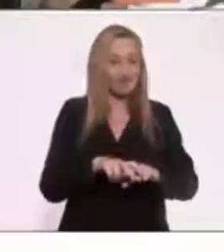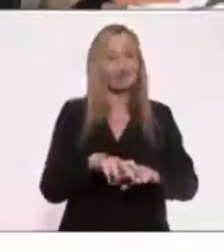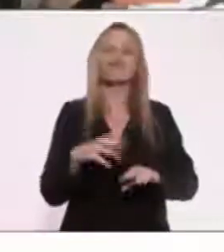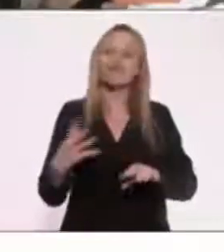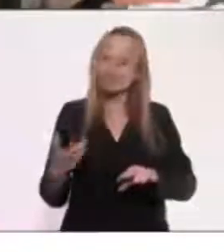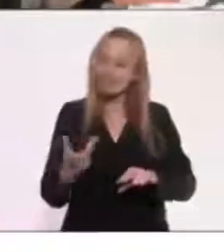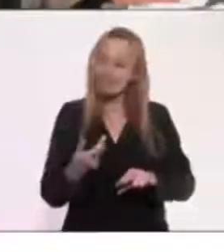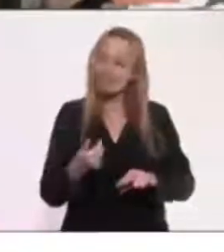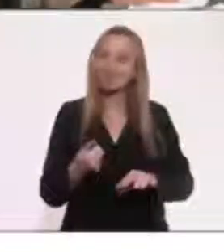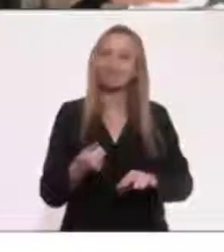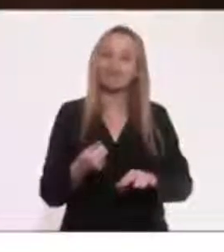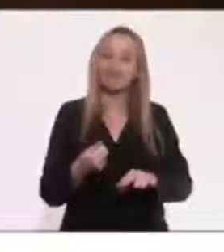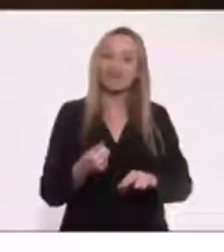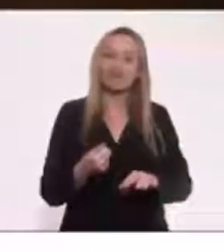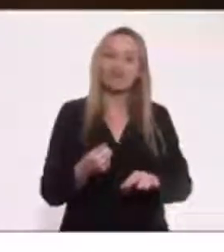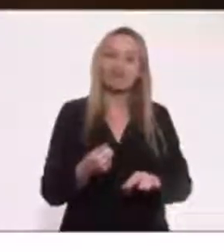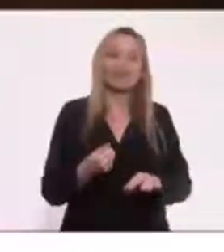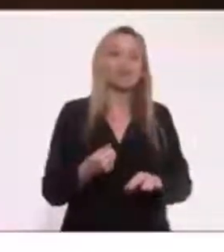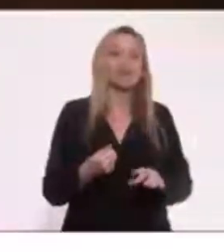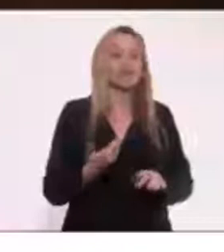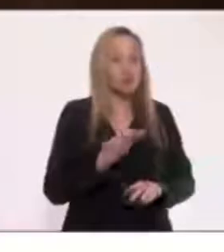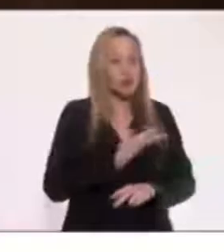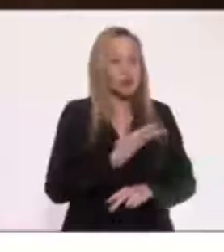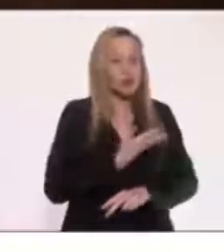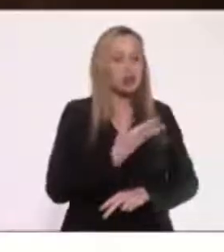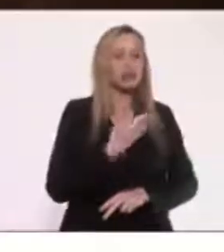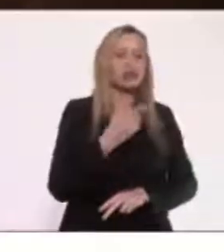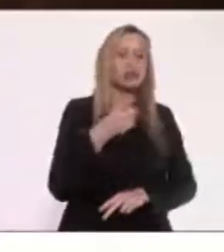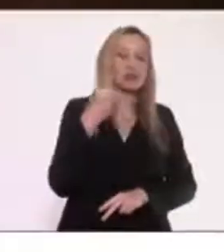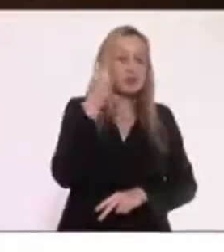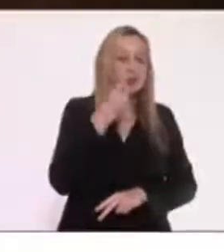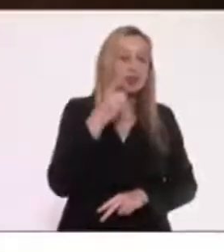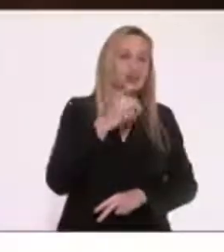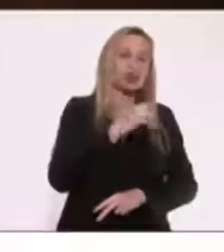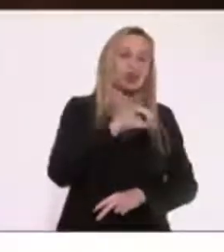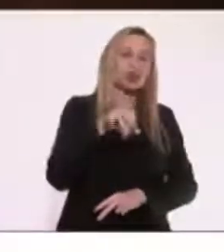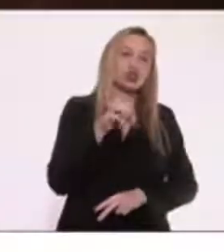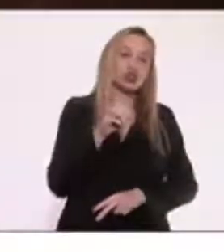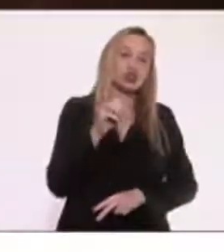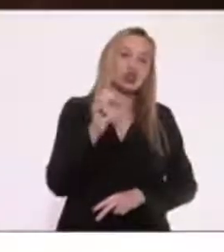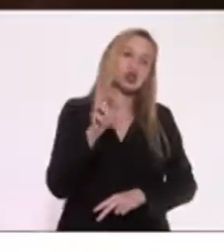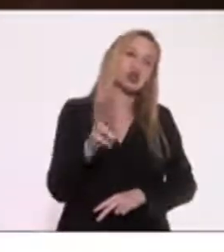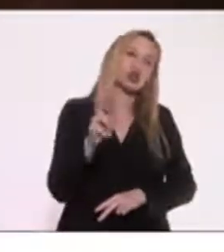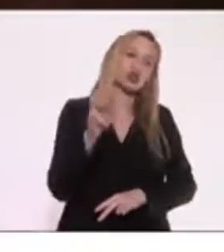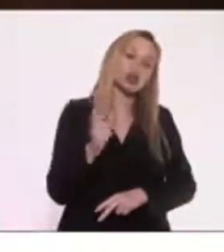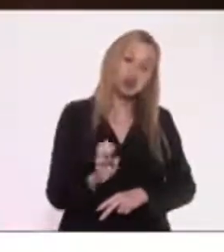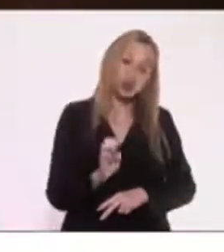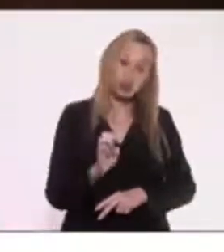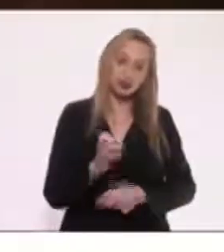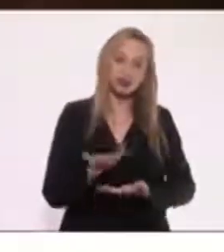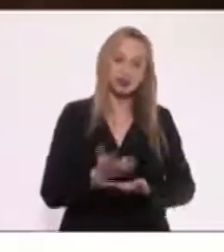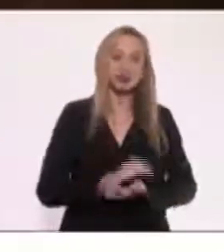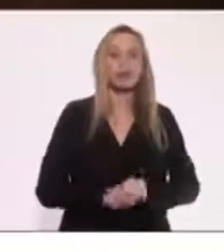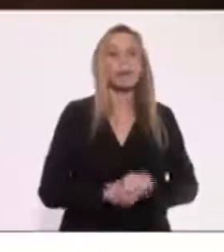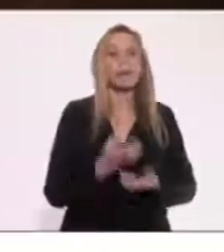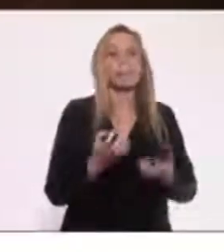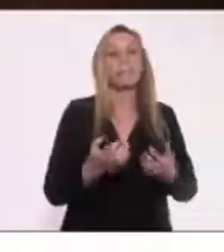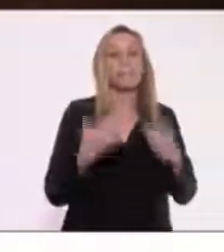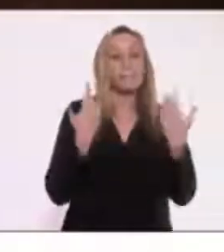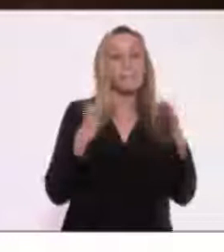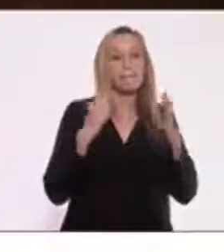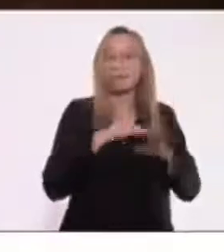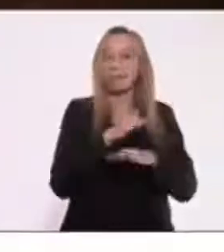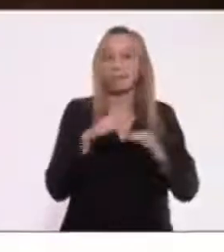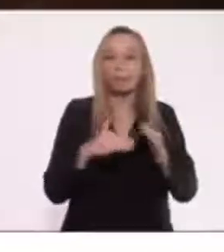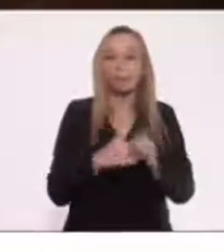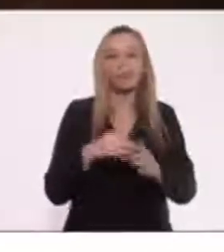merecedor, assim como o meu dileto querido amigo, deputado Jorge Felipe Neto. Então, quero saudar a todos os deputados, ao